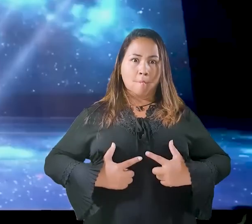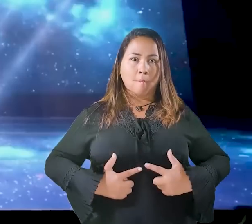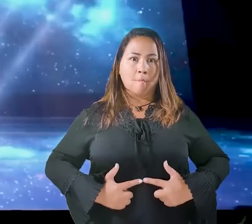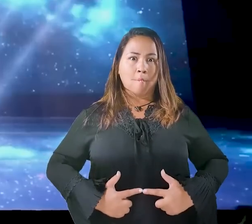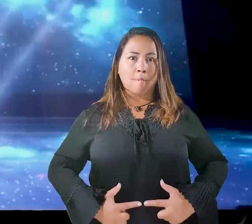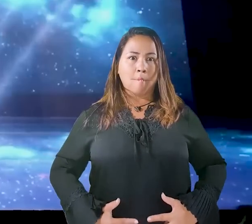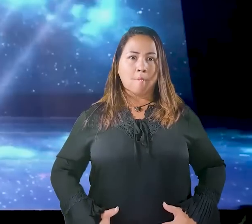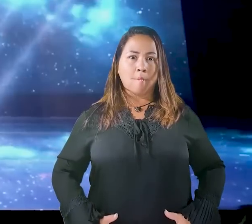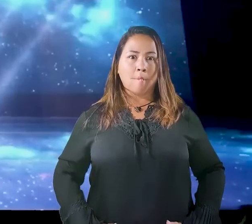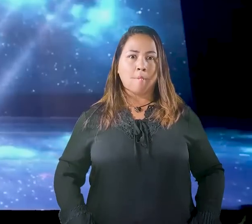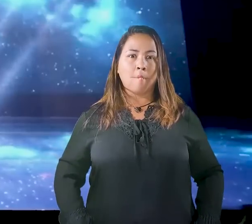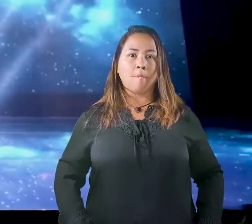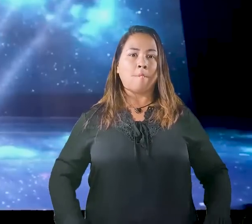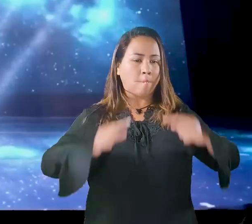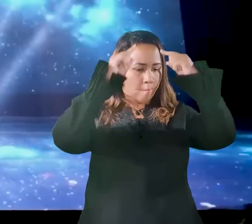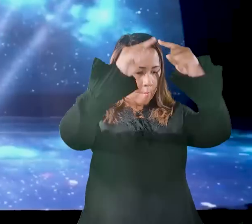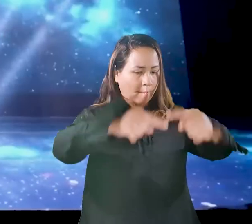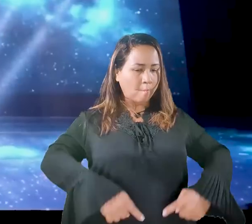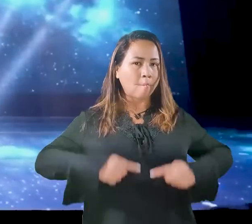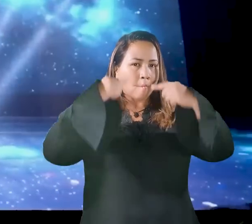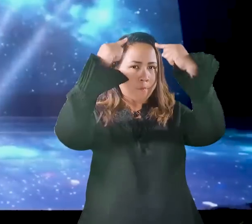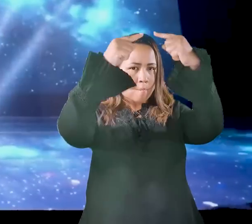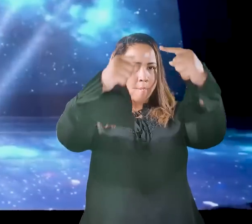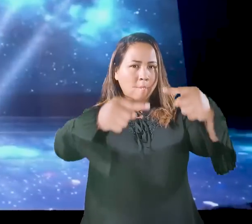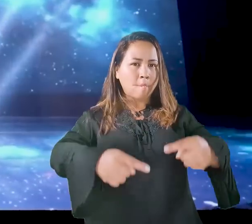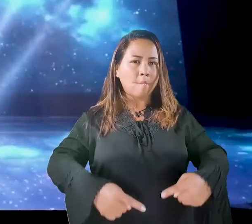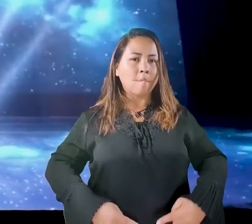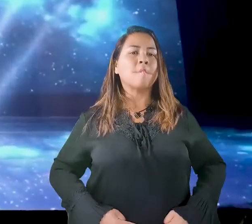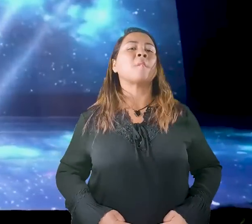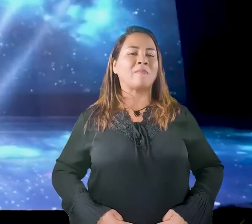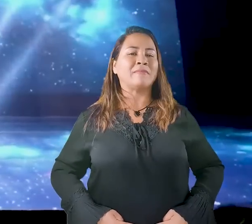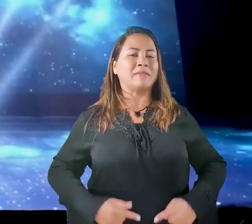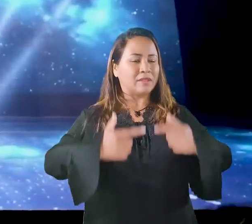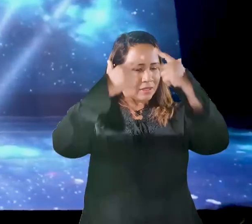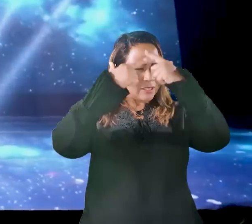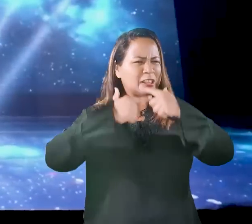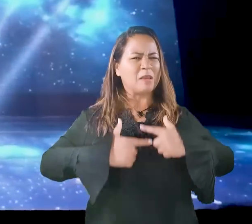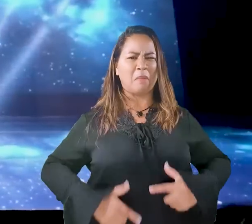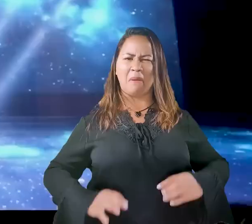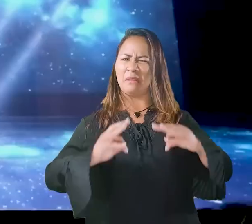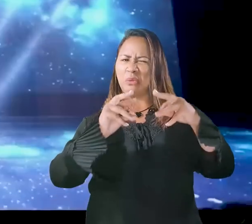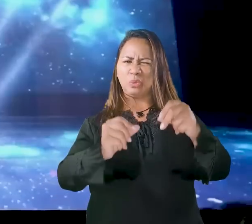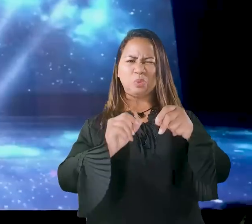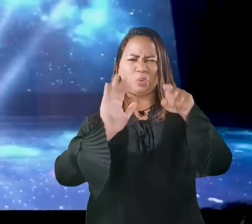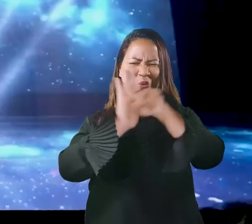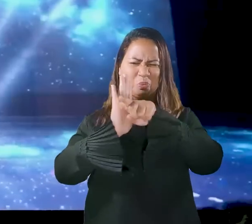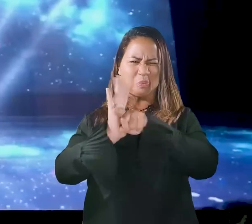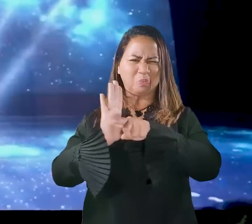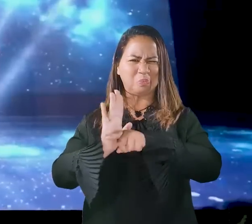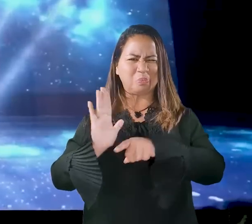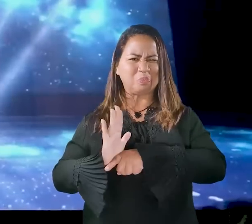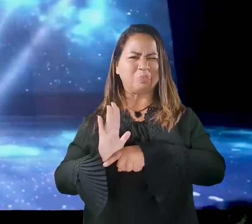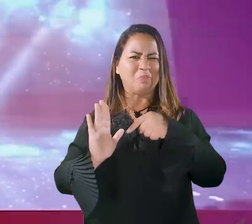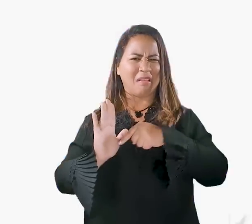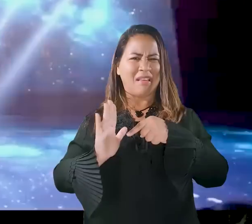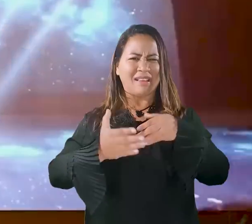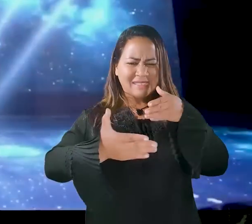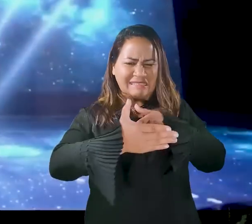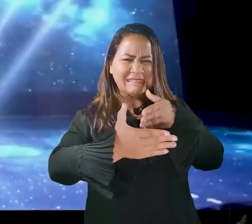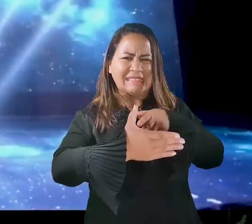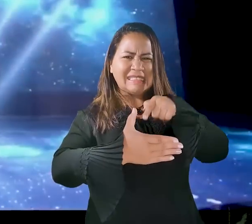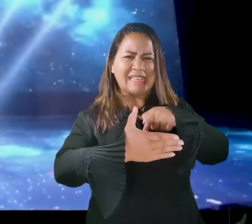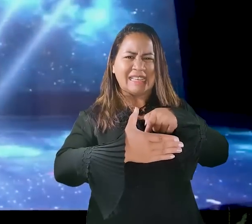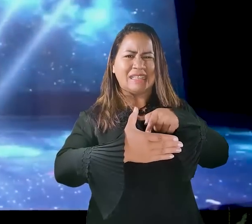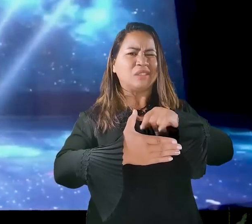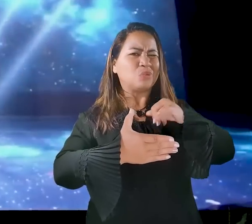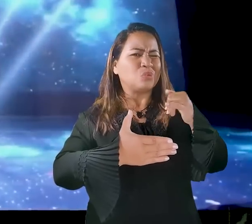do teu campo informacional, teu campo quântico, todas as informações que estão bloqueando, as informações que bloqueavam, que questão